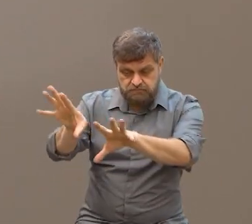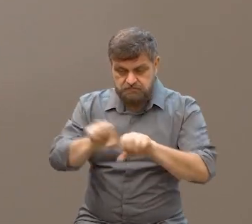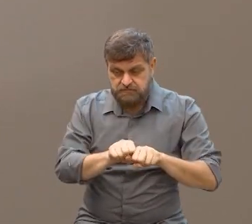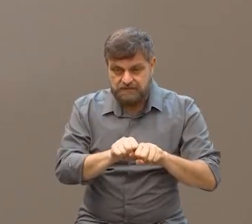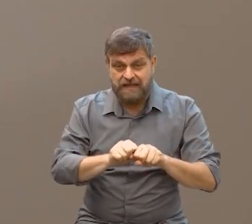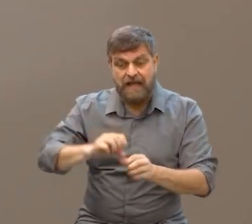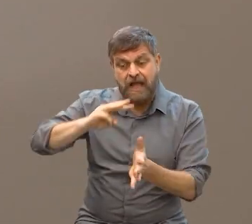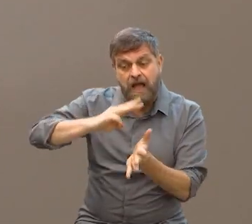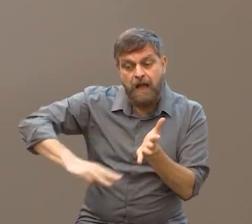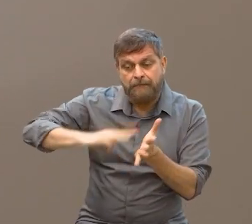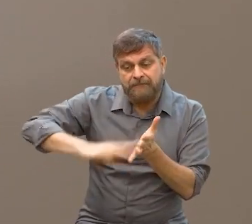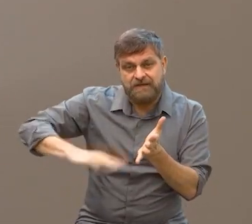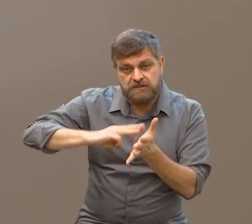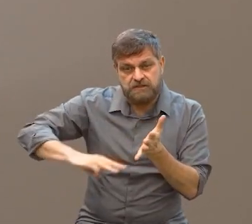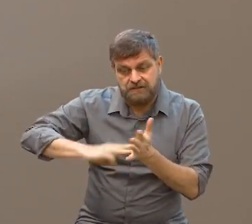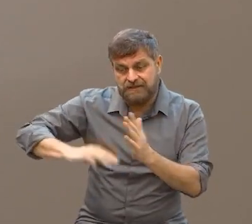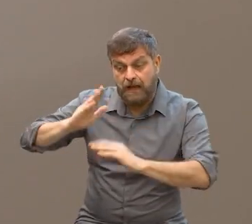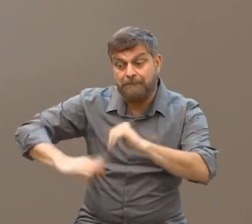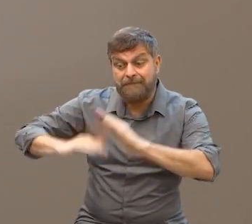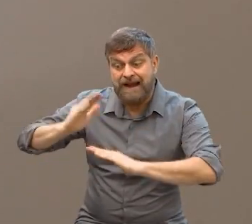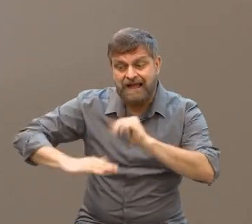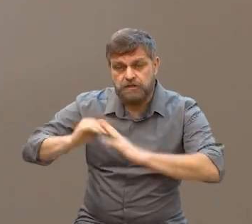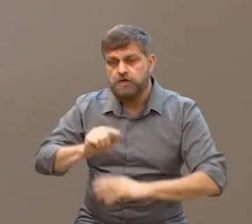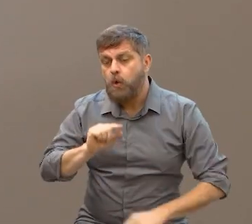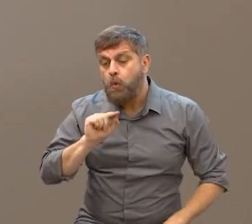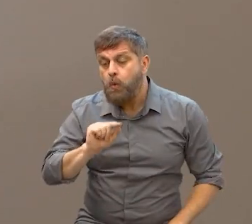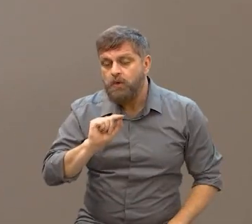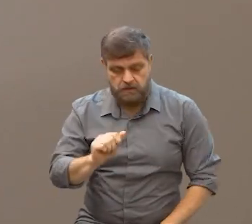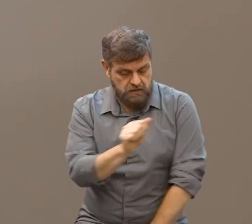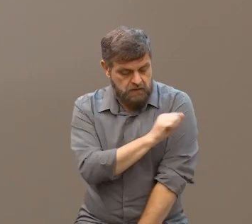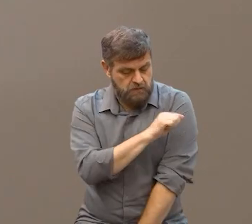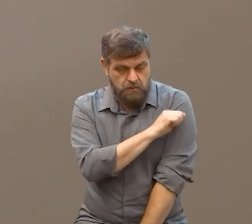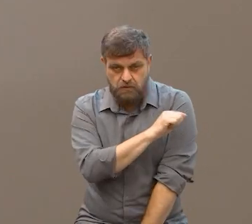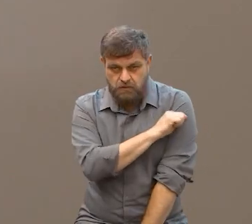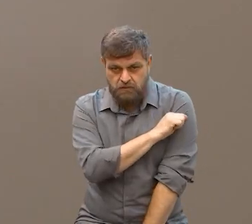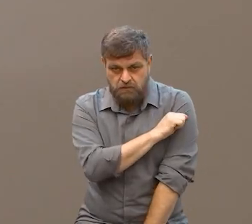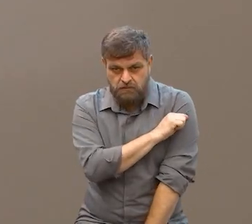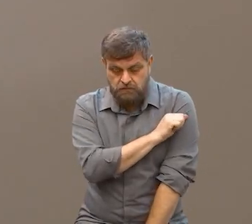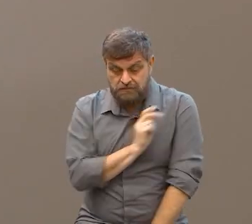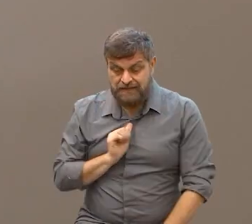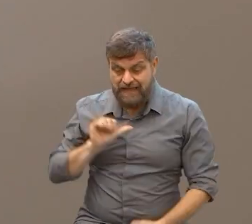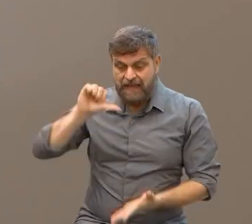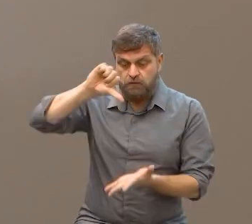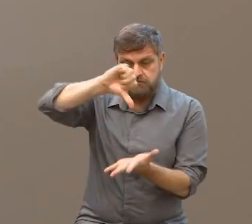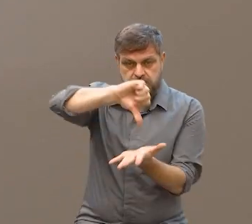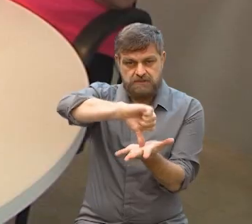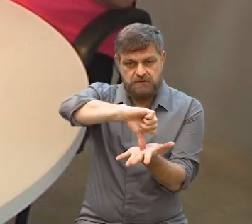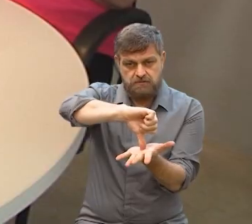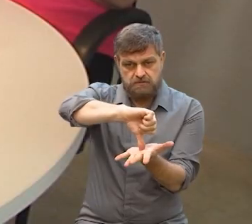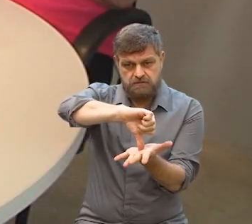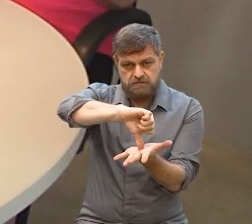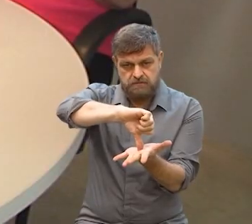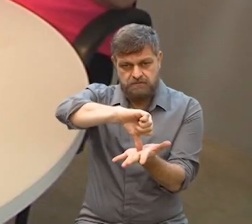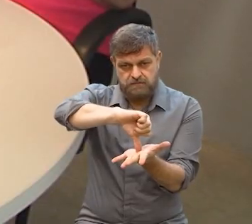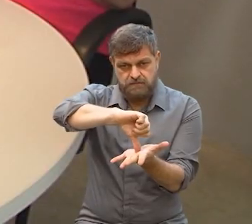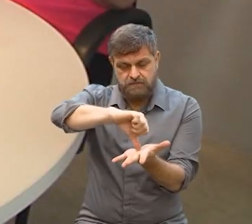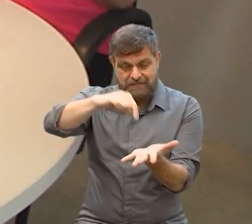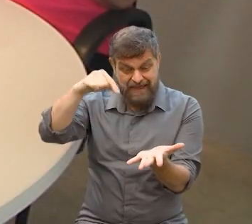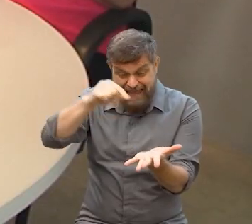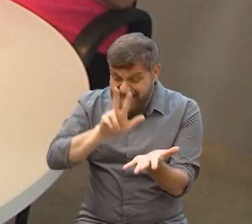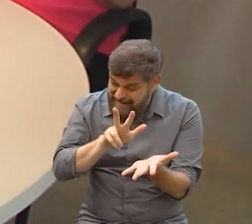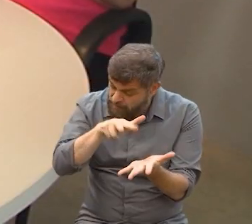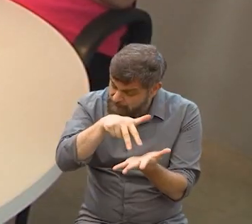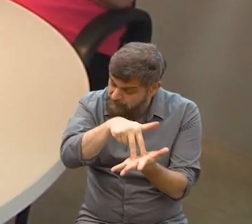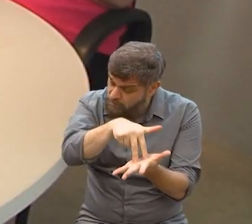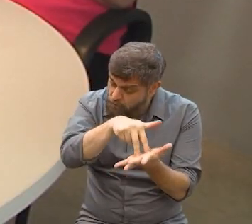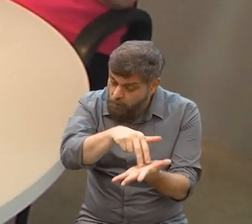das metodologias ativas, né? Que é colocar o aluno como o centro. Trazer o aluno...